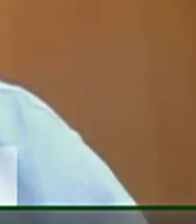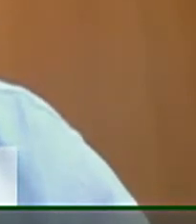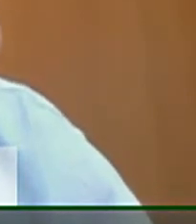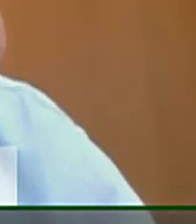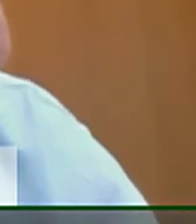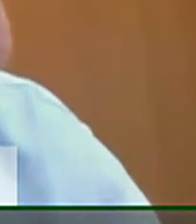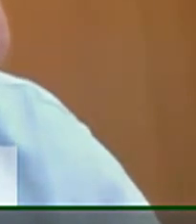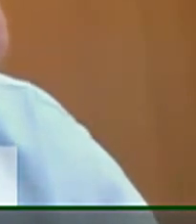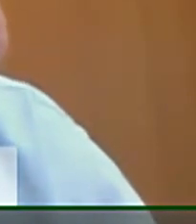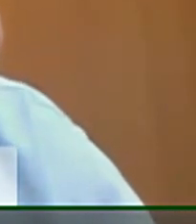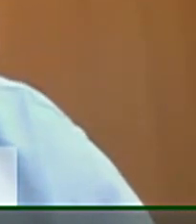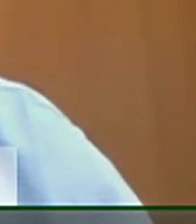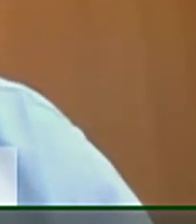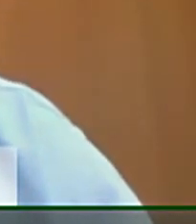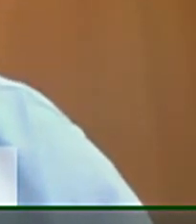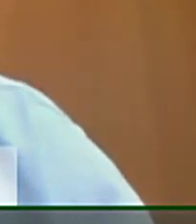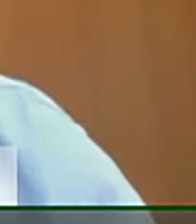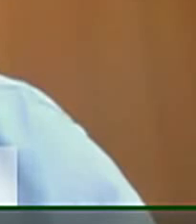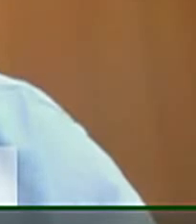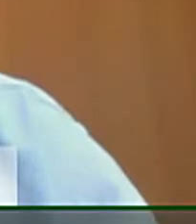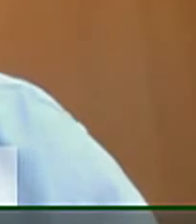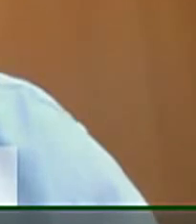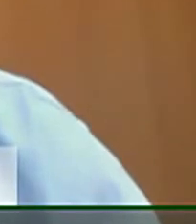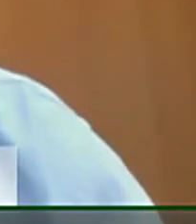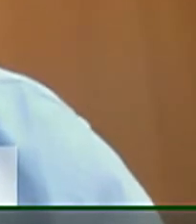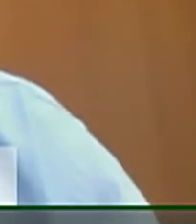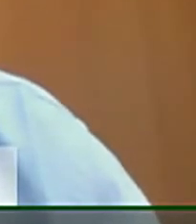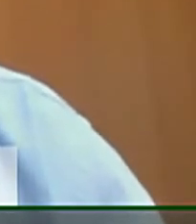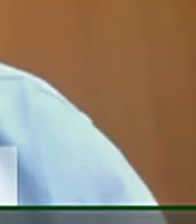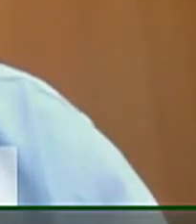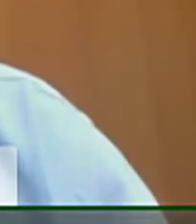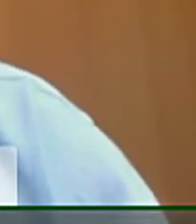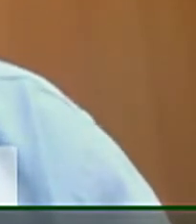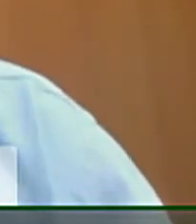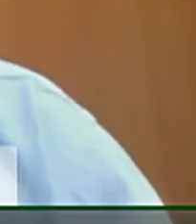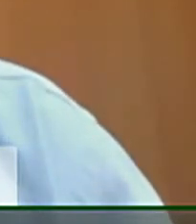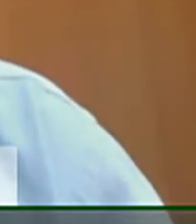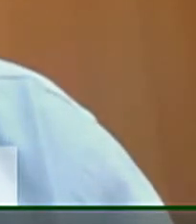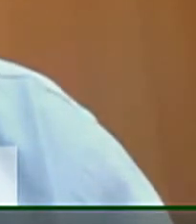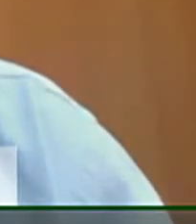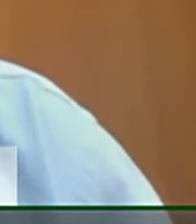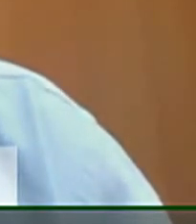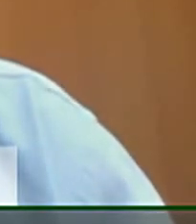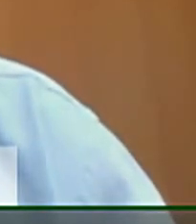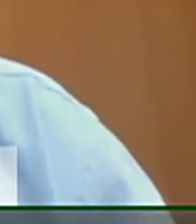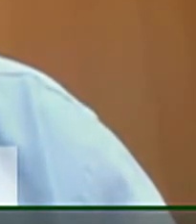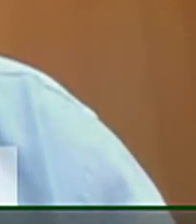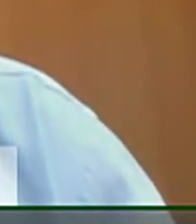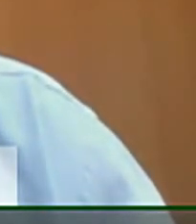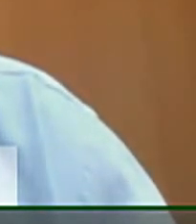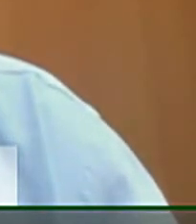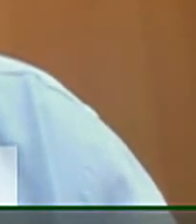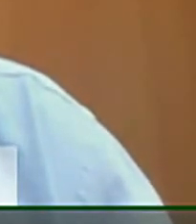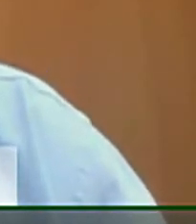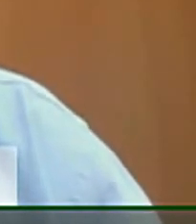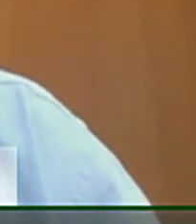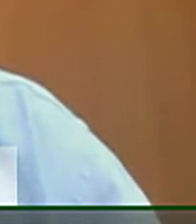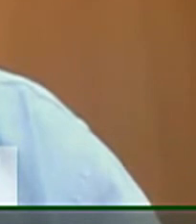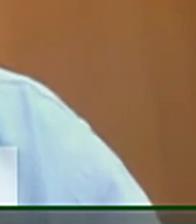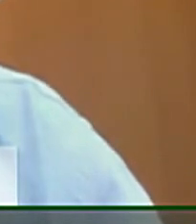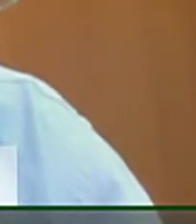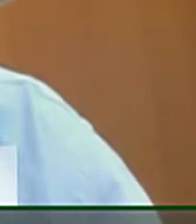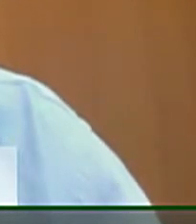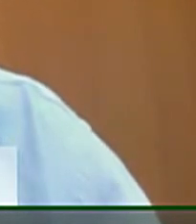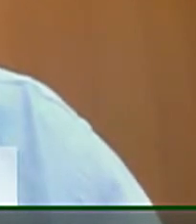ser incorporados aos municípios e ao trabalho que vem sendo executado pela Secretaria de Obras